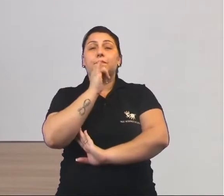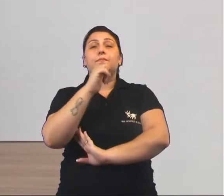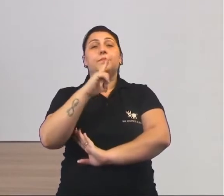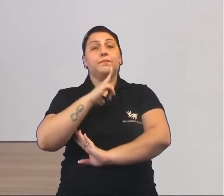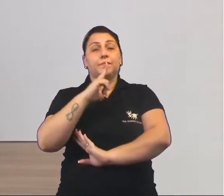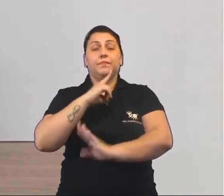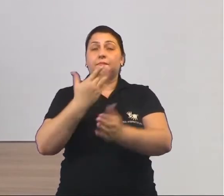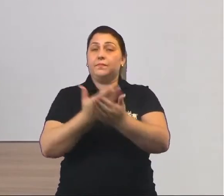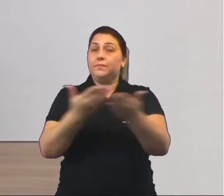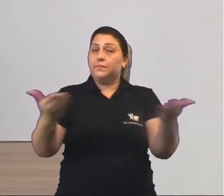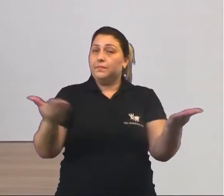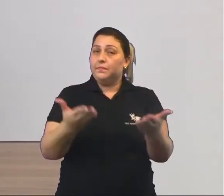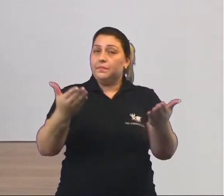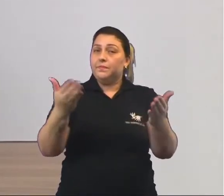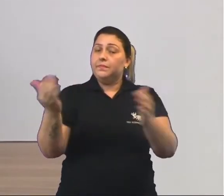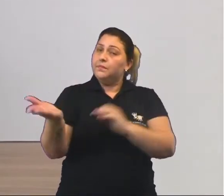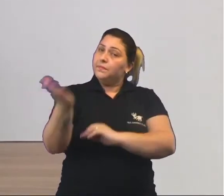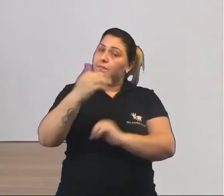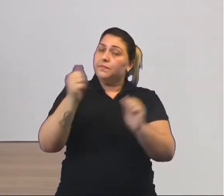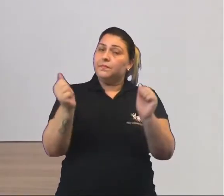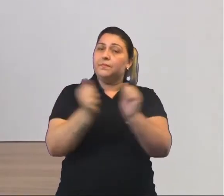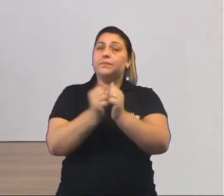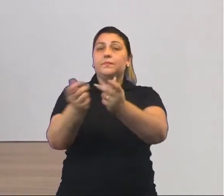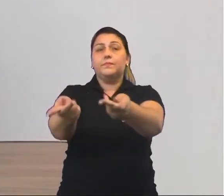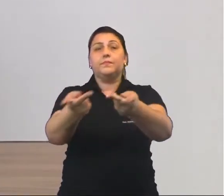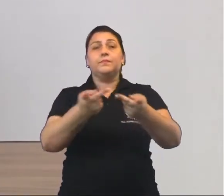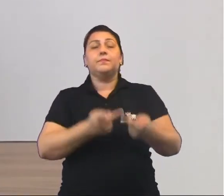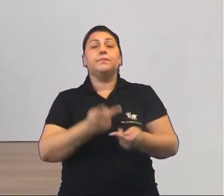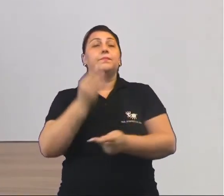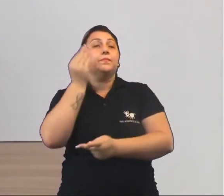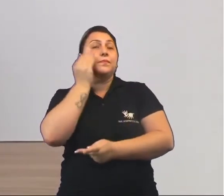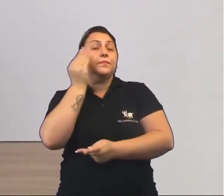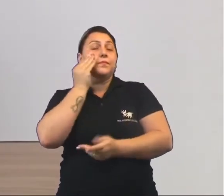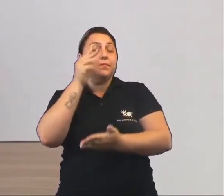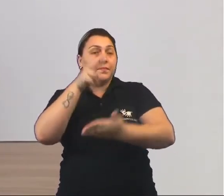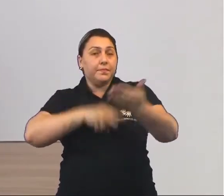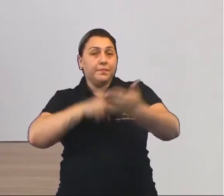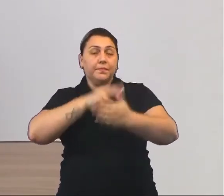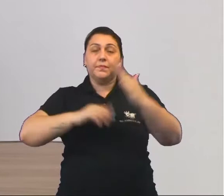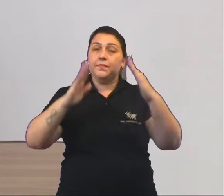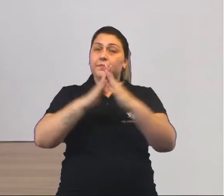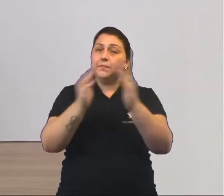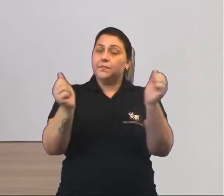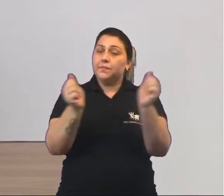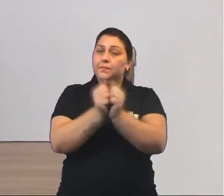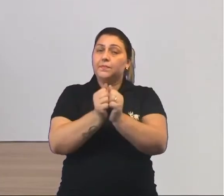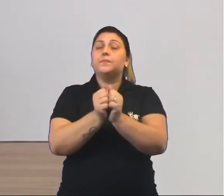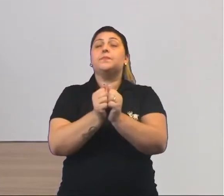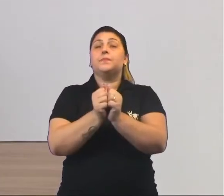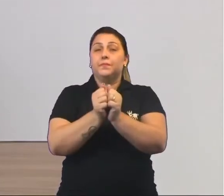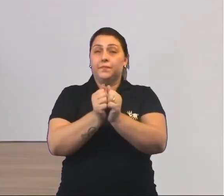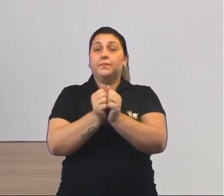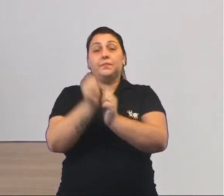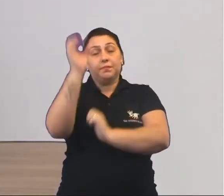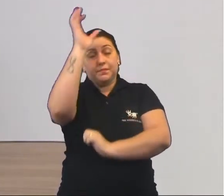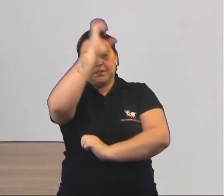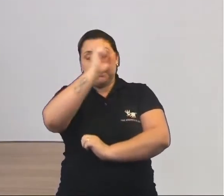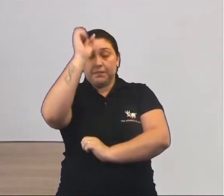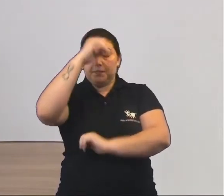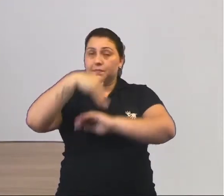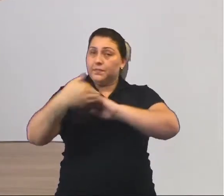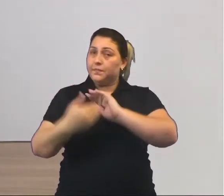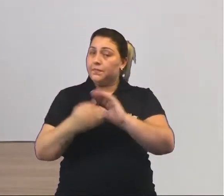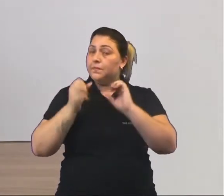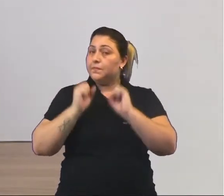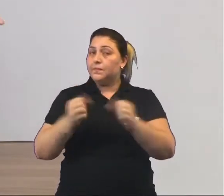que temos para a aula de hoje. Vamos juntos? Te convido a tentar fazer a leitura aí de casa junto comigo e a aprender tudo